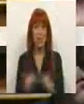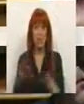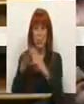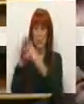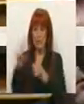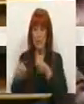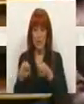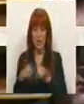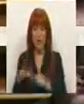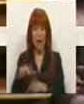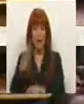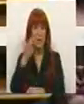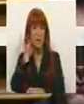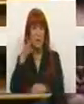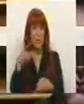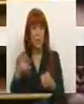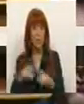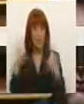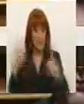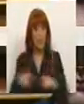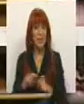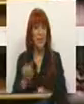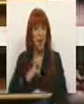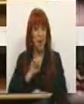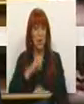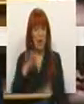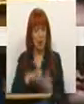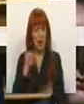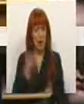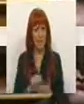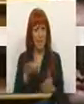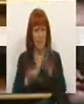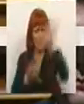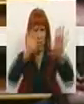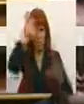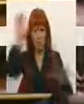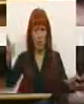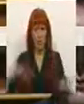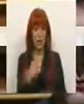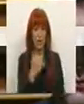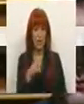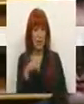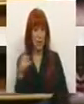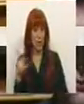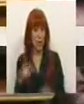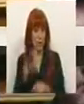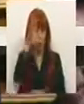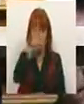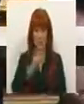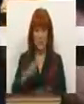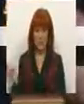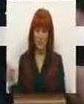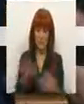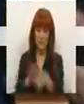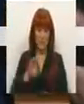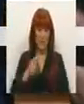modelo de gestão das áreas protegidas, temos a nossa marca descentralizadora. Em 2002, num governo de